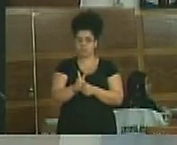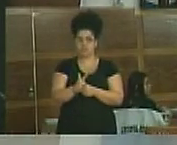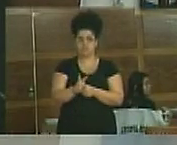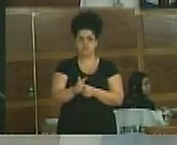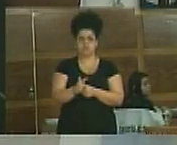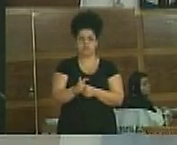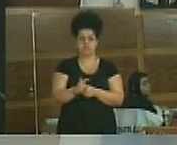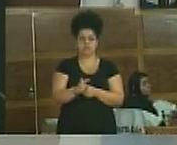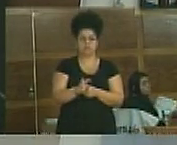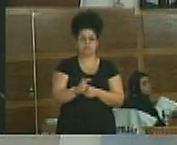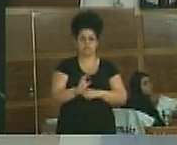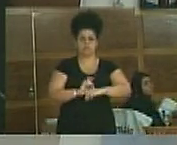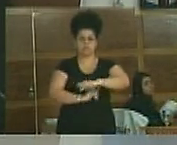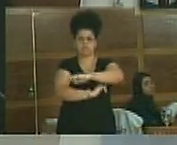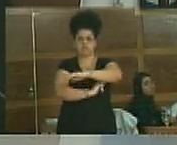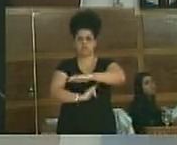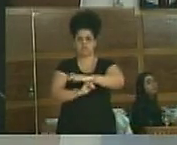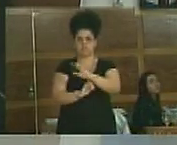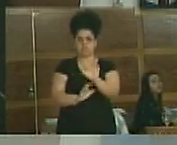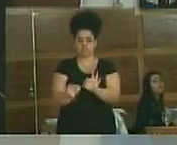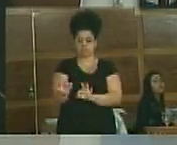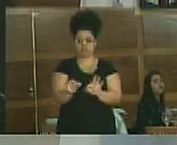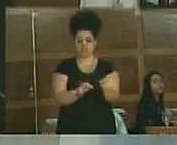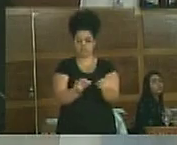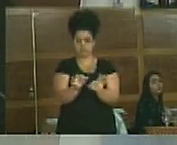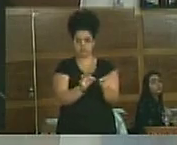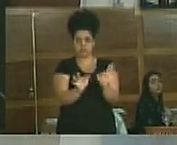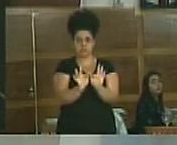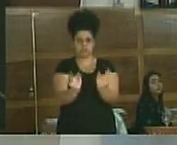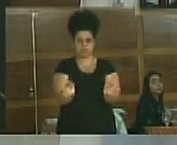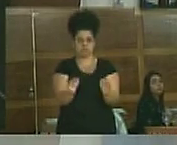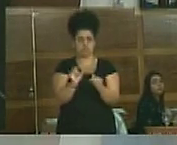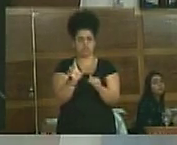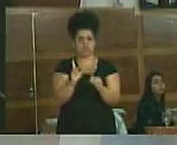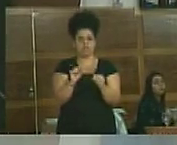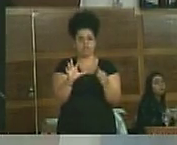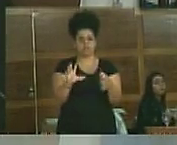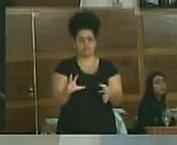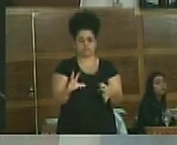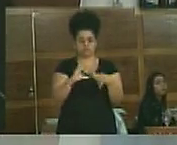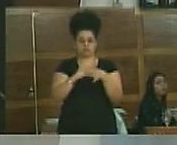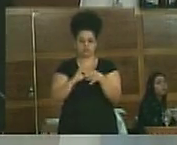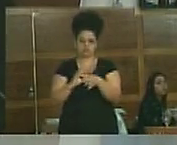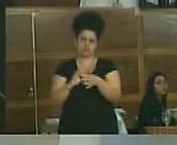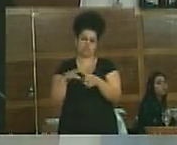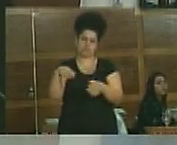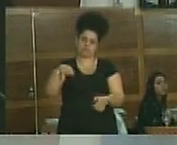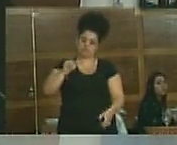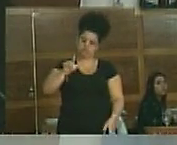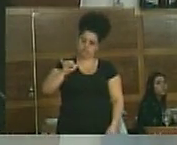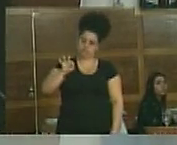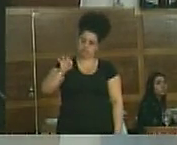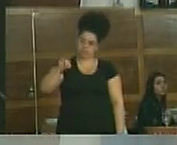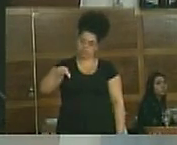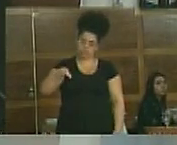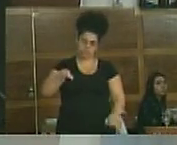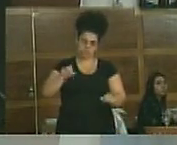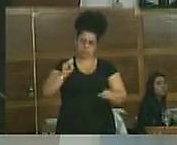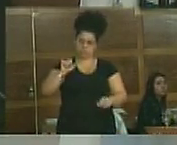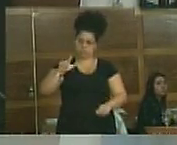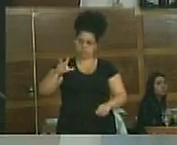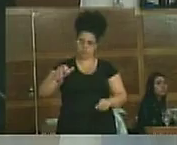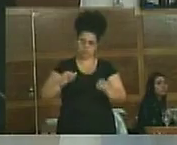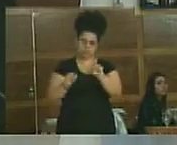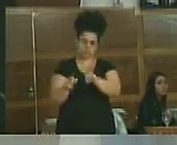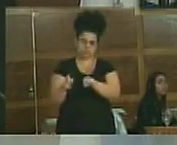uma rede de manilha, assim que foi me passado, onde vai ligar a rua Newton Silva, a rua da